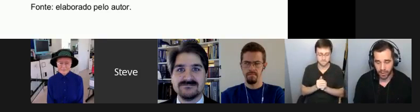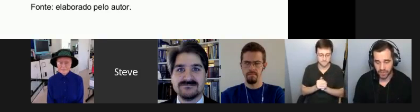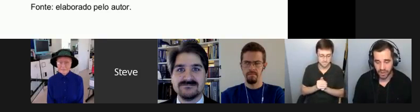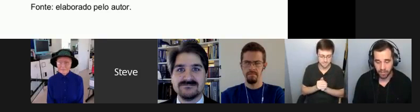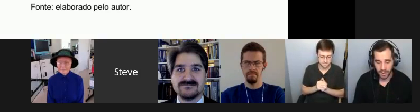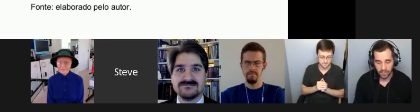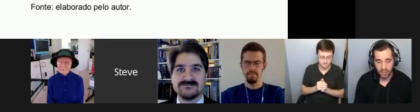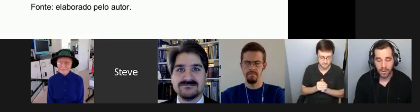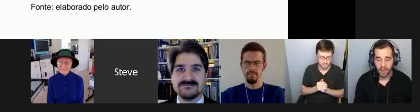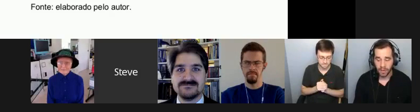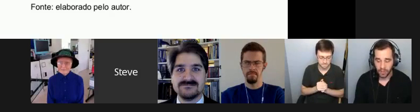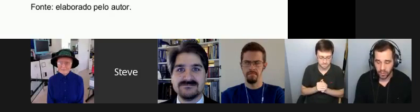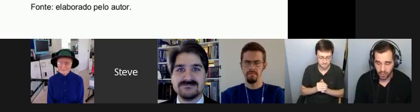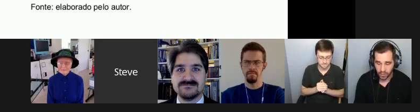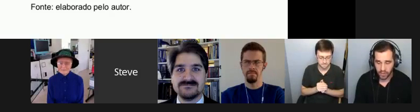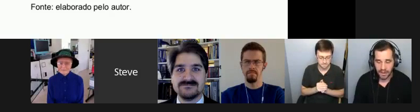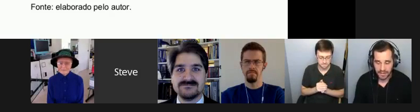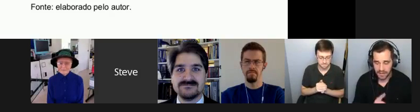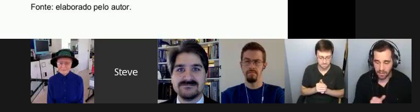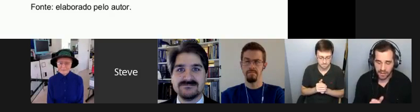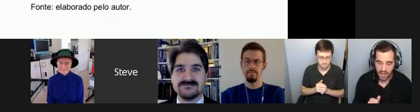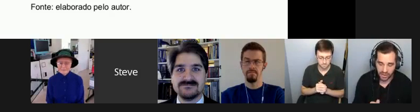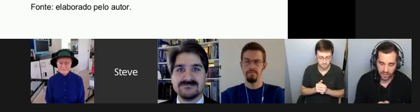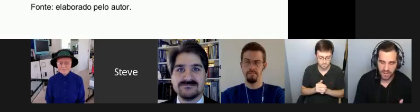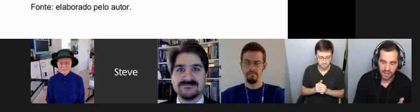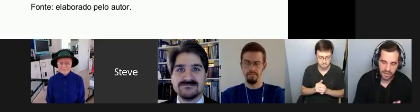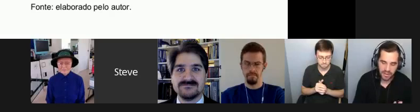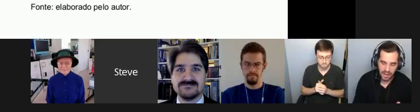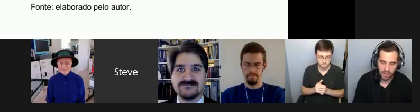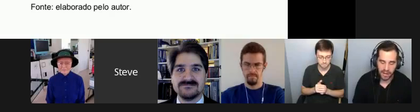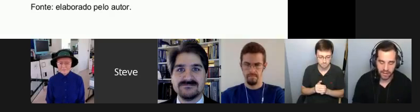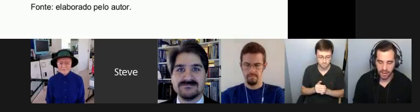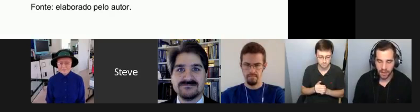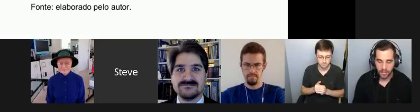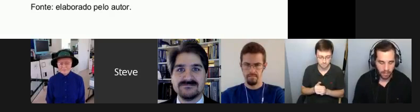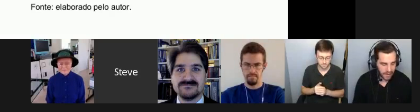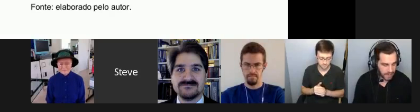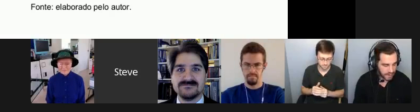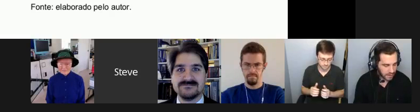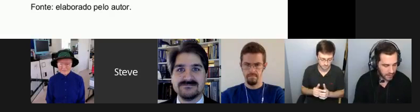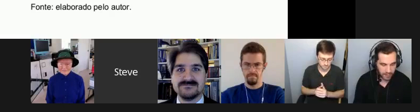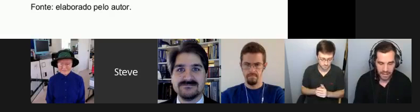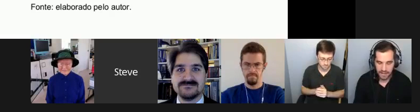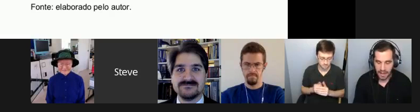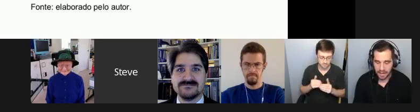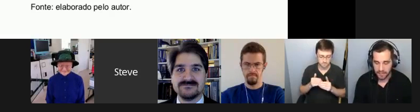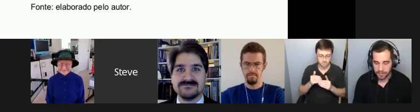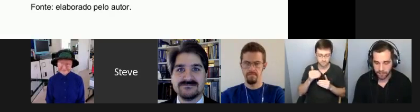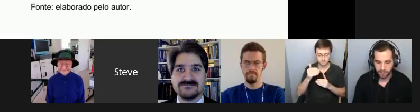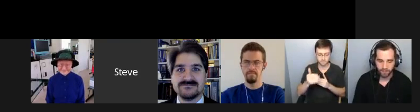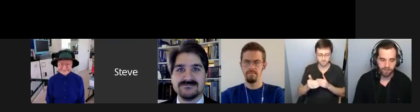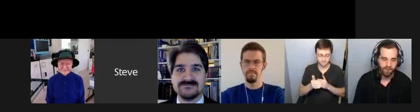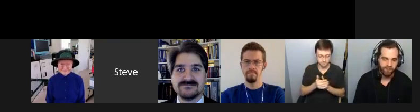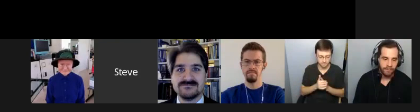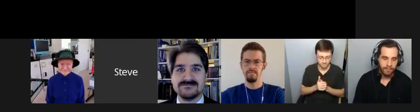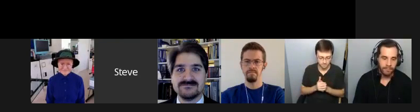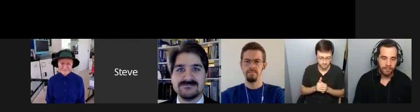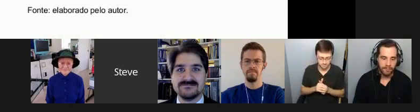na proposta de Campelo a descrição imagética nos textos em SciWrite. Please, next slide.